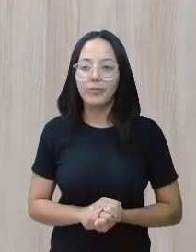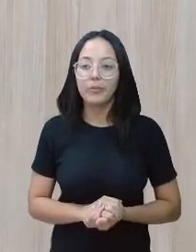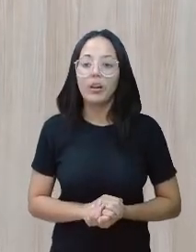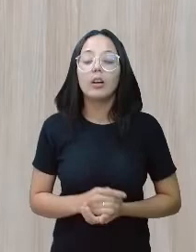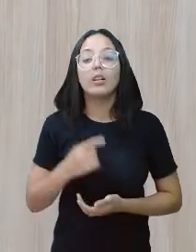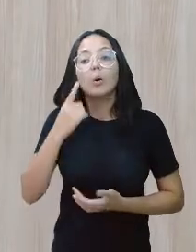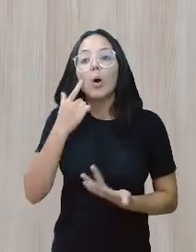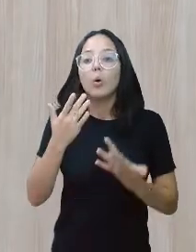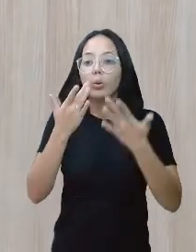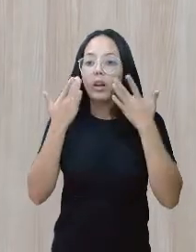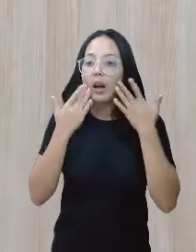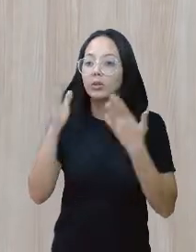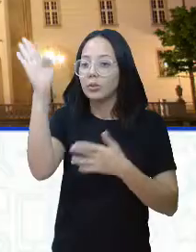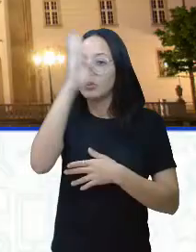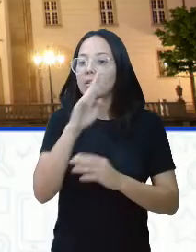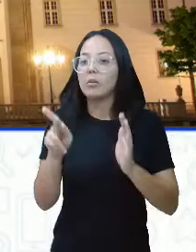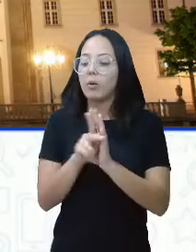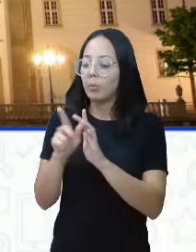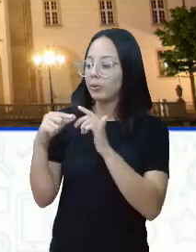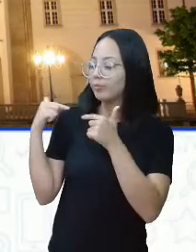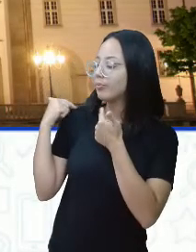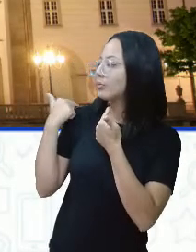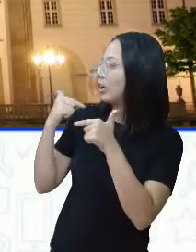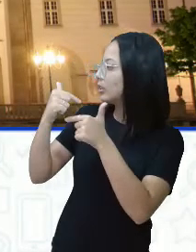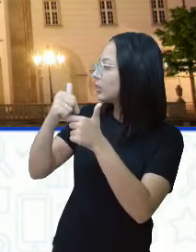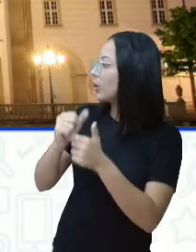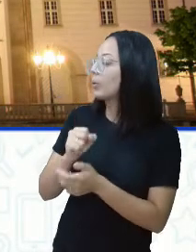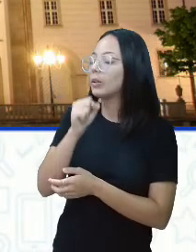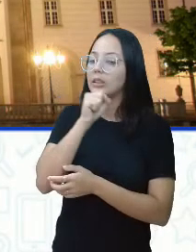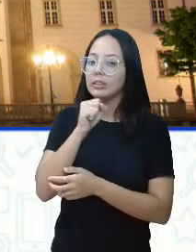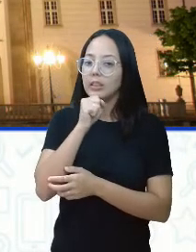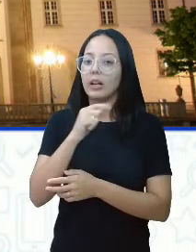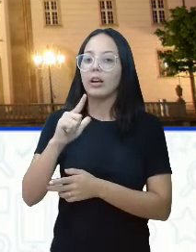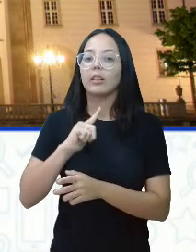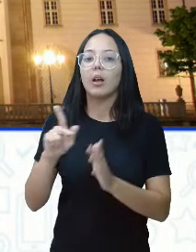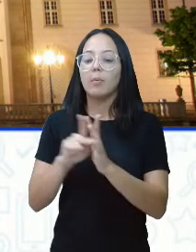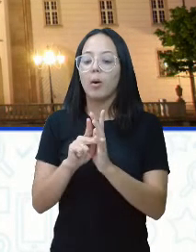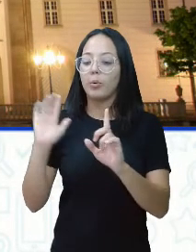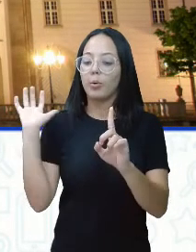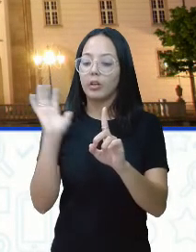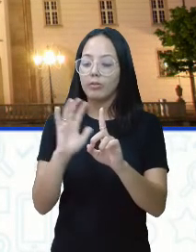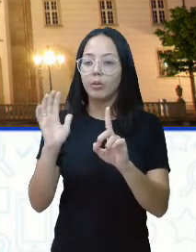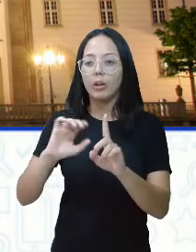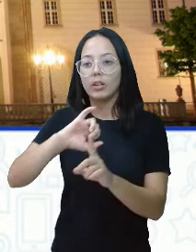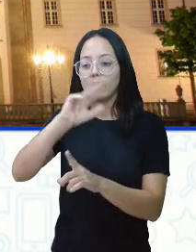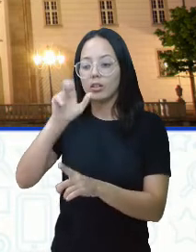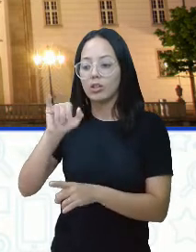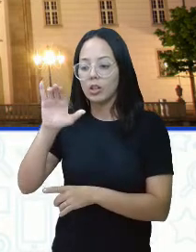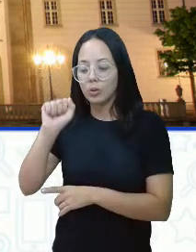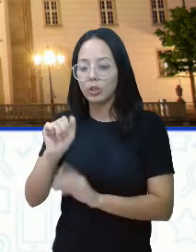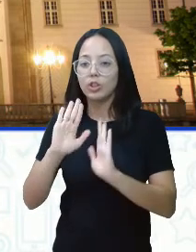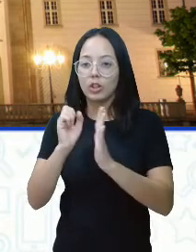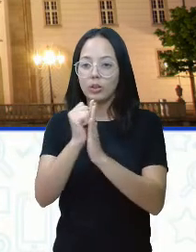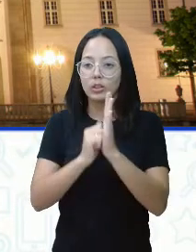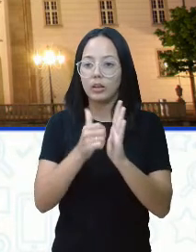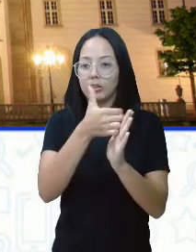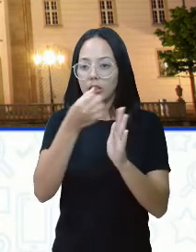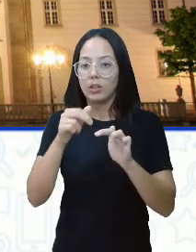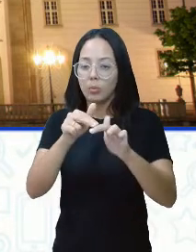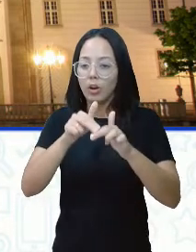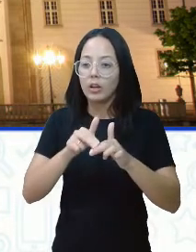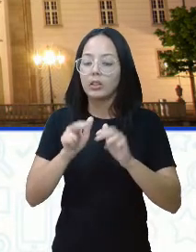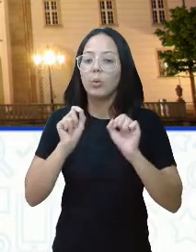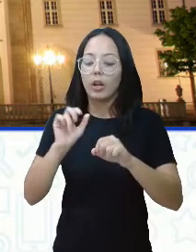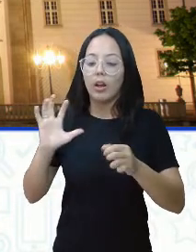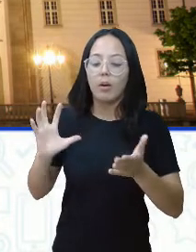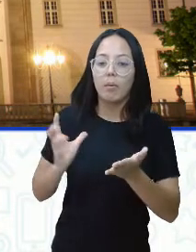O teatro no Brasil é uma tradição antiga, né? Com influência jesuíta, já no século XVI, advinda do processo de colonização, né?